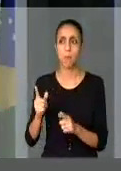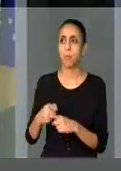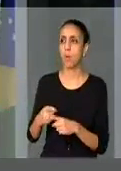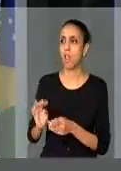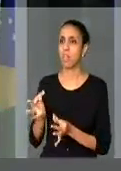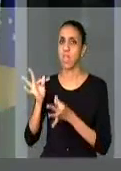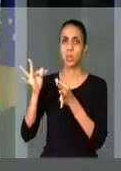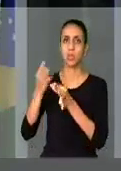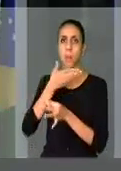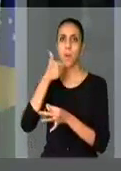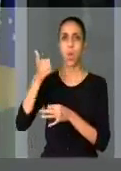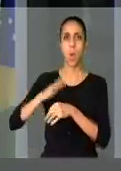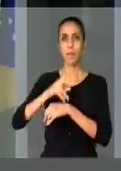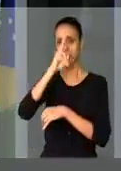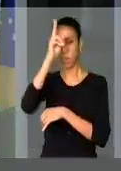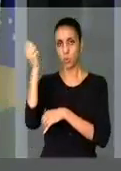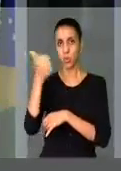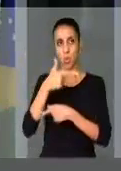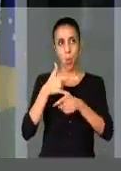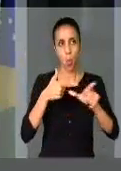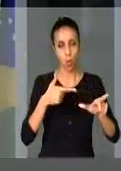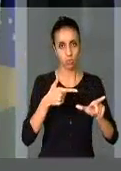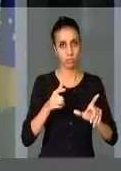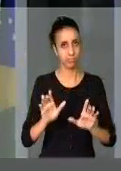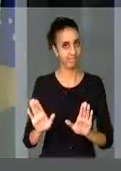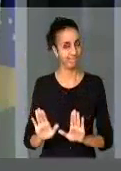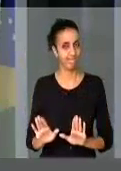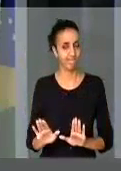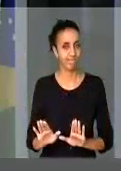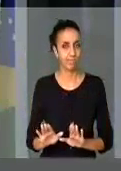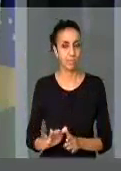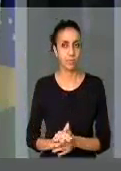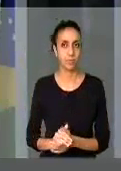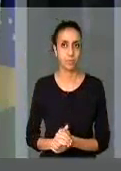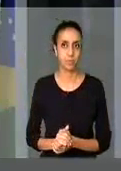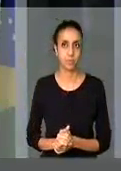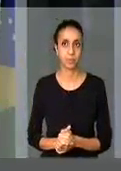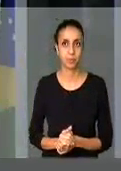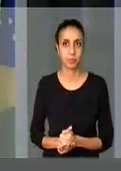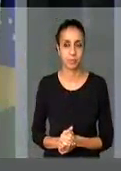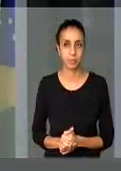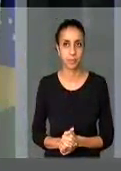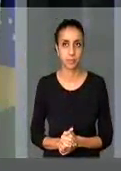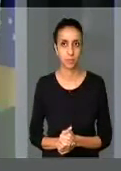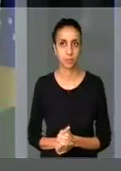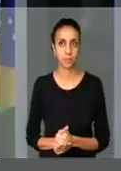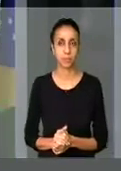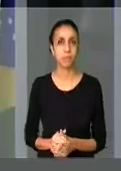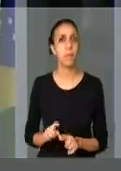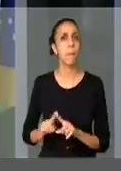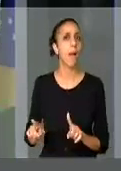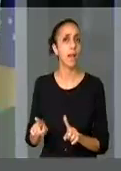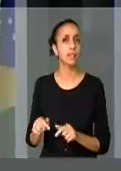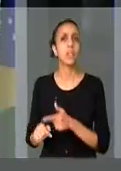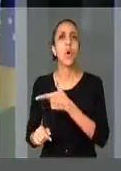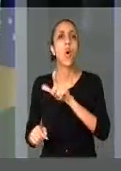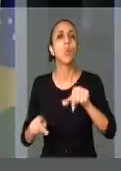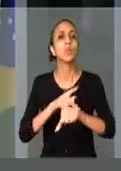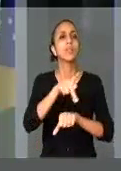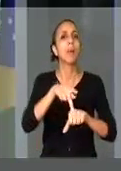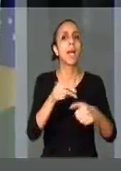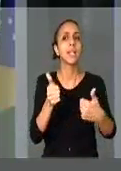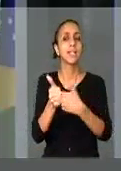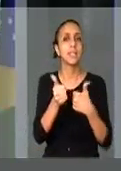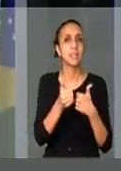a nação. Mas não se ouvem lamentos morais quando vizinhos usam armas químicas